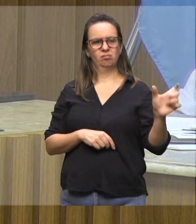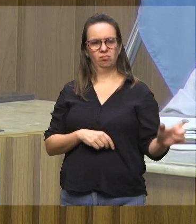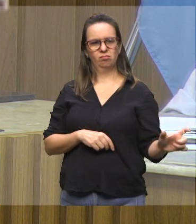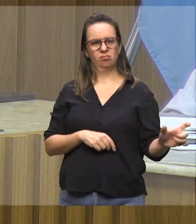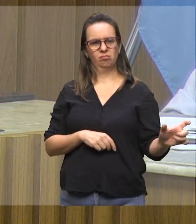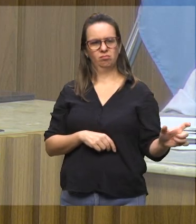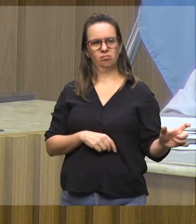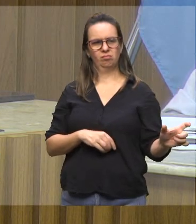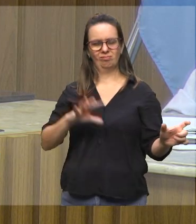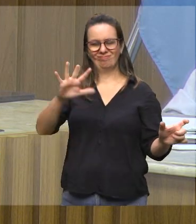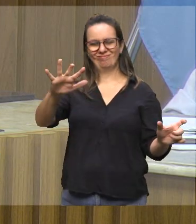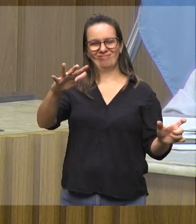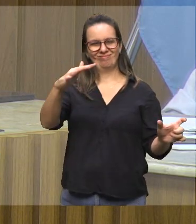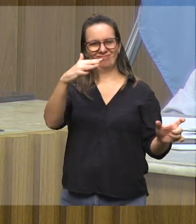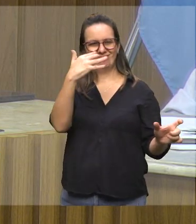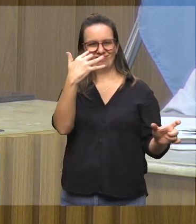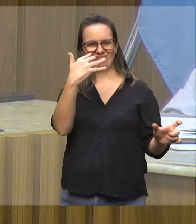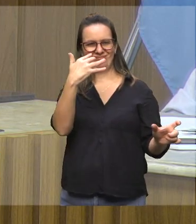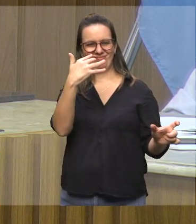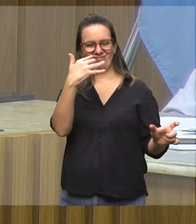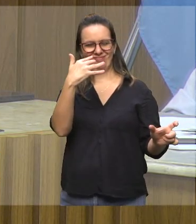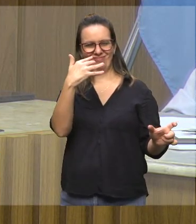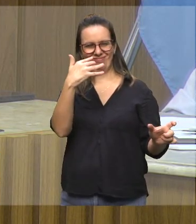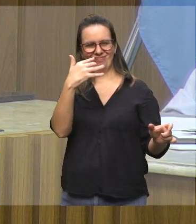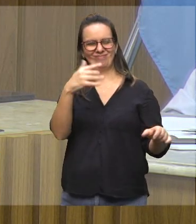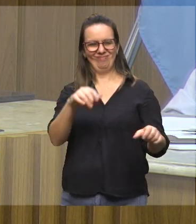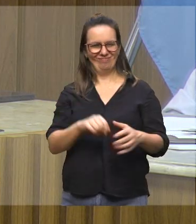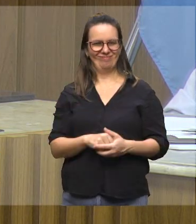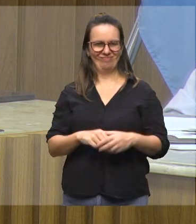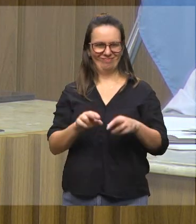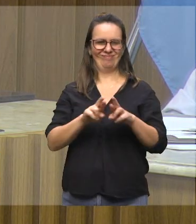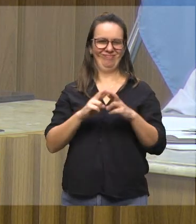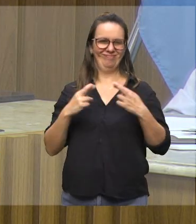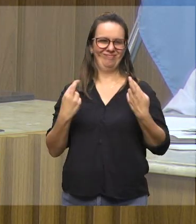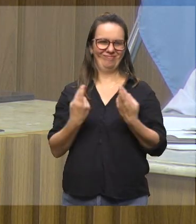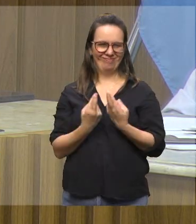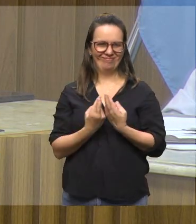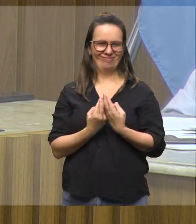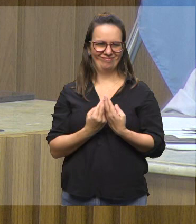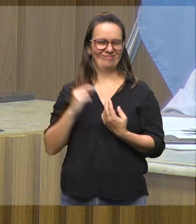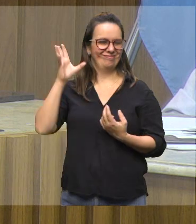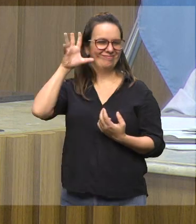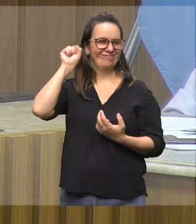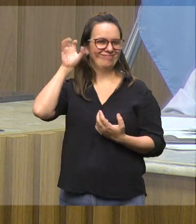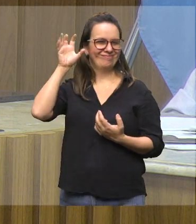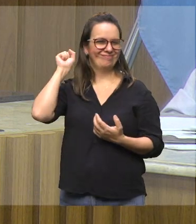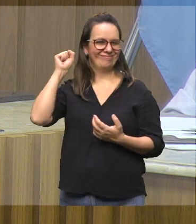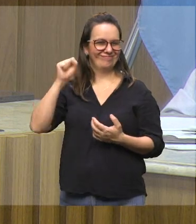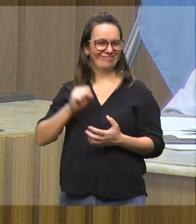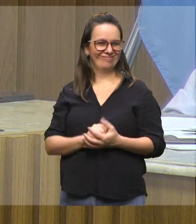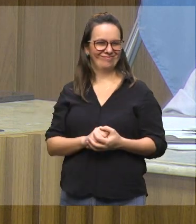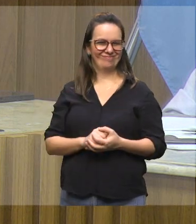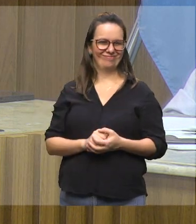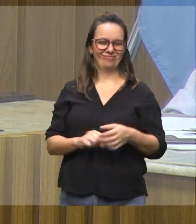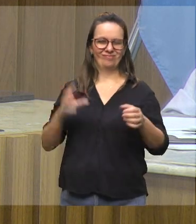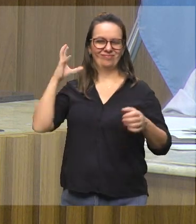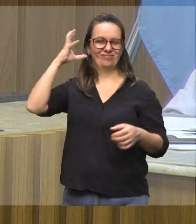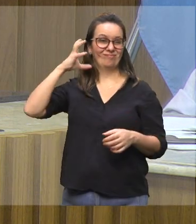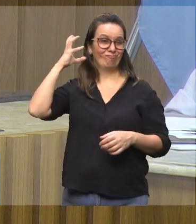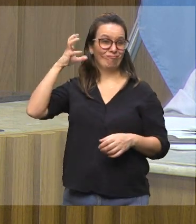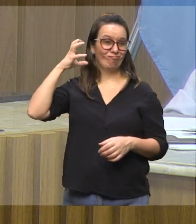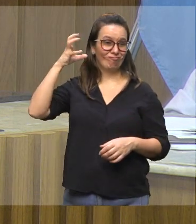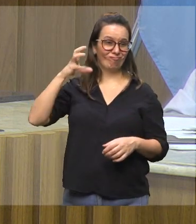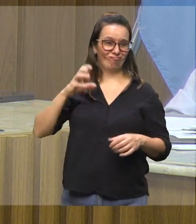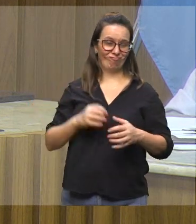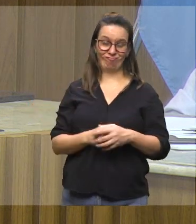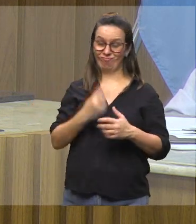estão assistindo às nossas sessões. As pessoas estão ouvindo na TV, no rádio, estão assistindo